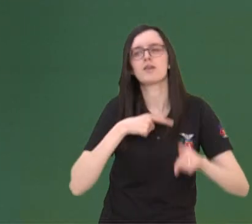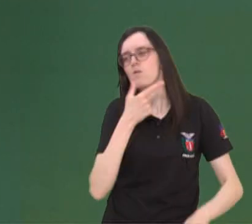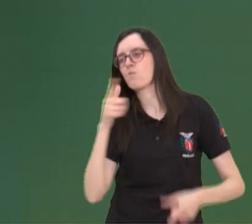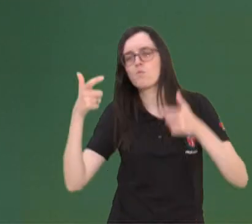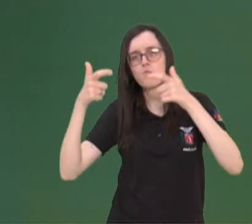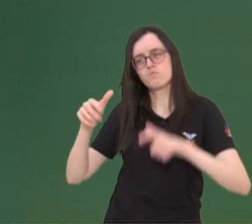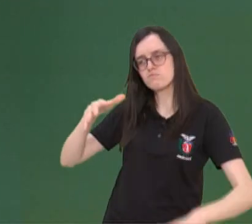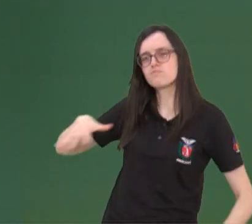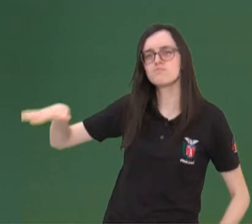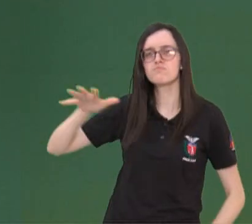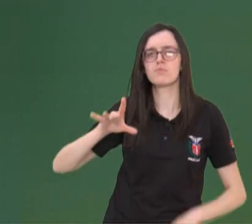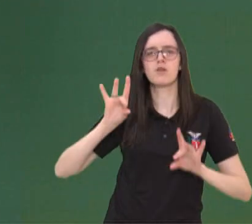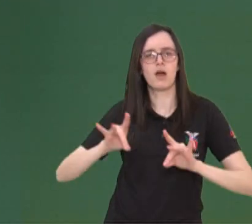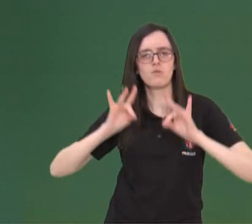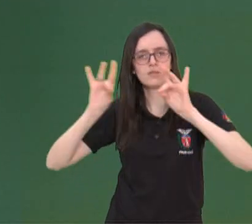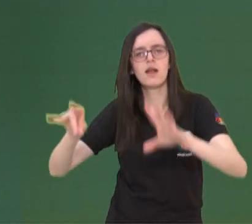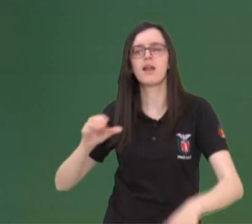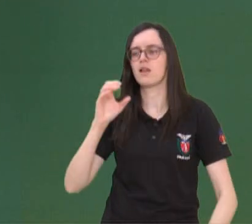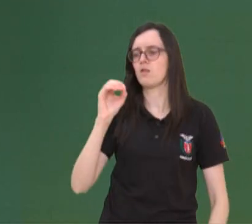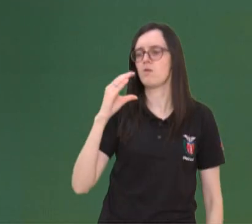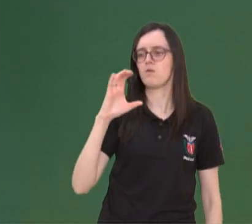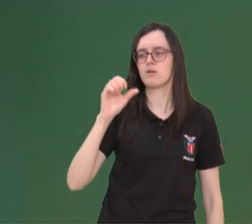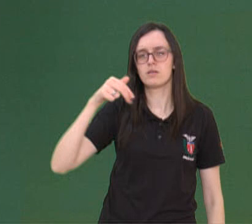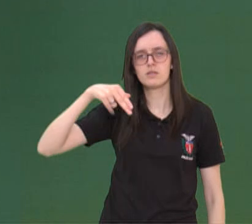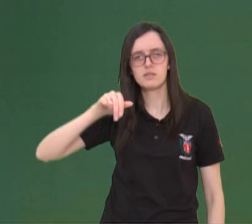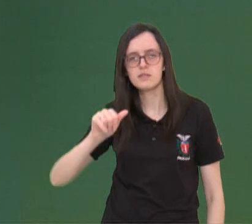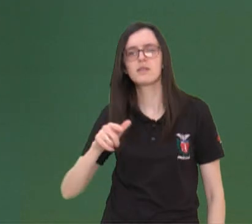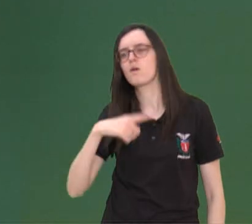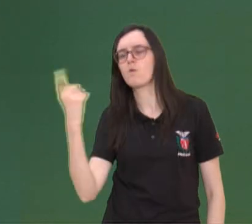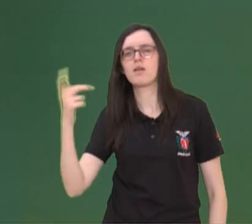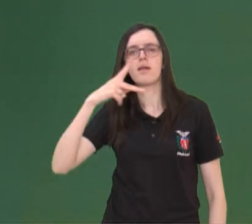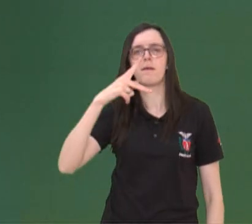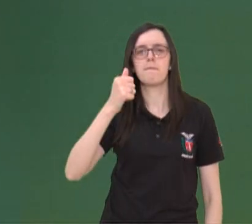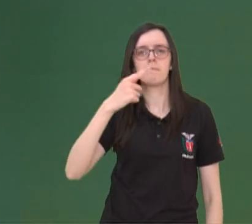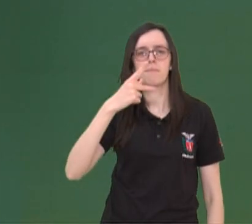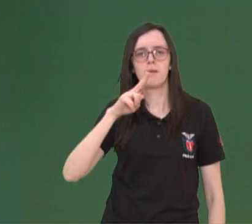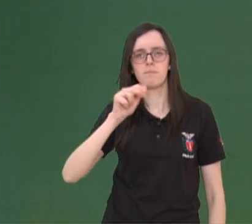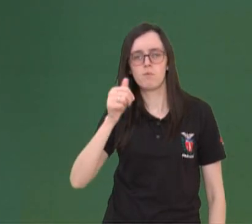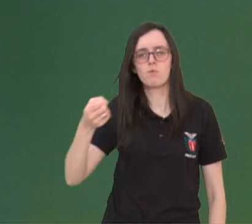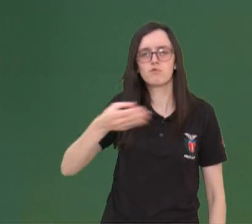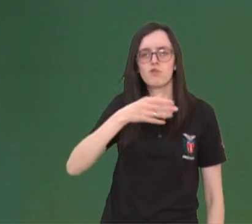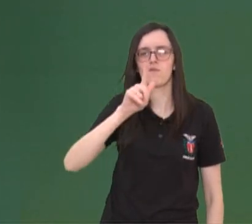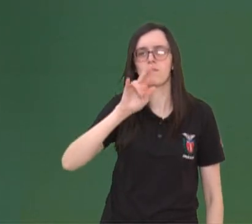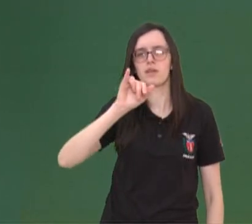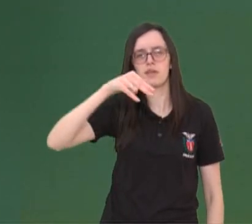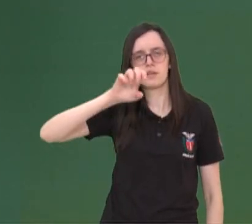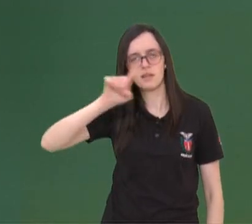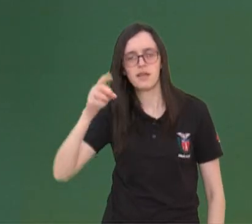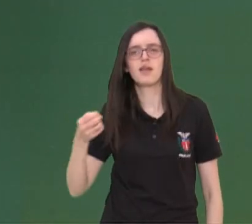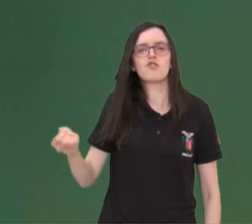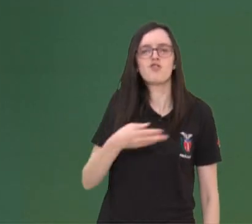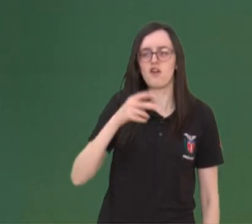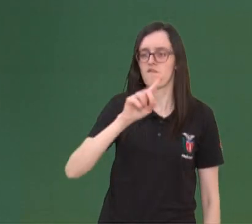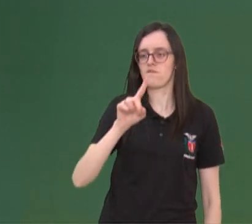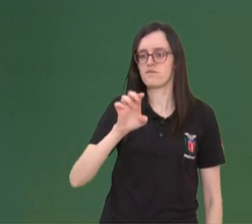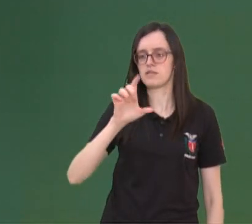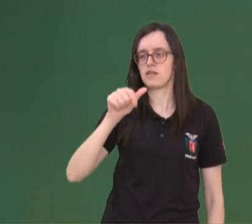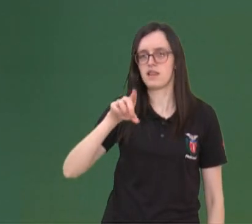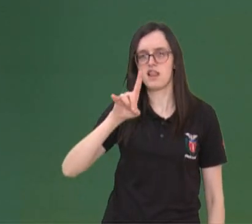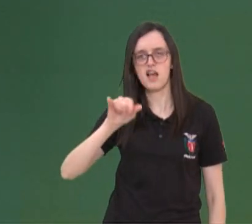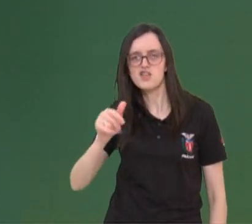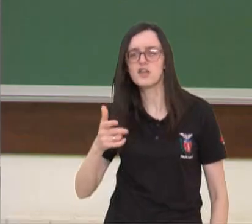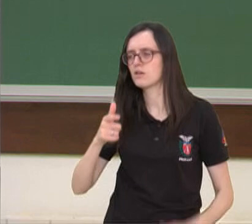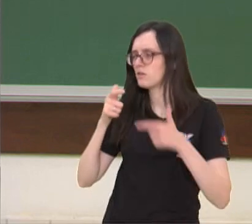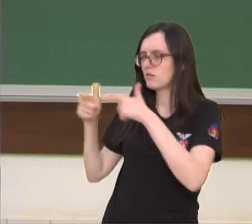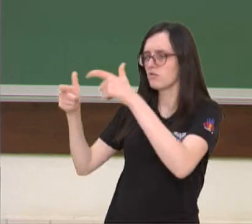né? Austrália, Papua Nova Guiné, Nova Zelândia, aquela região